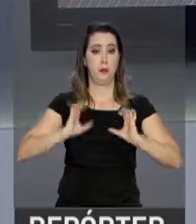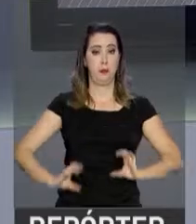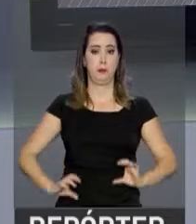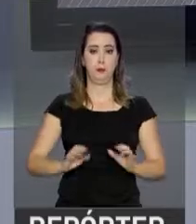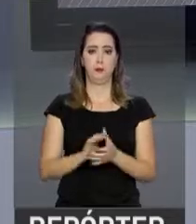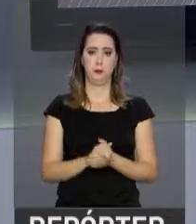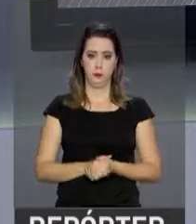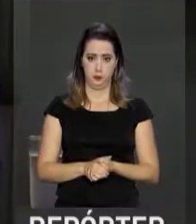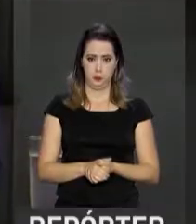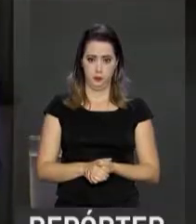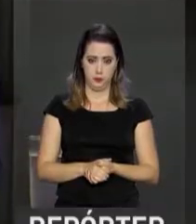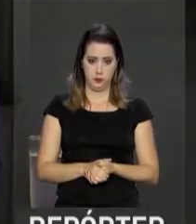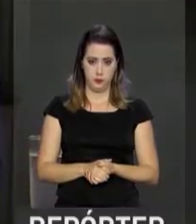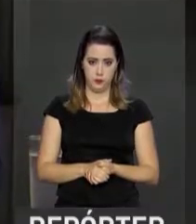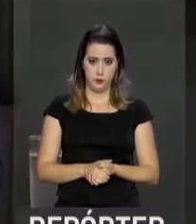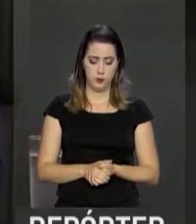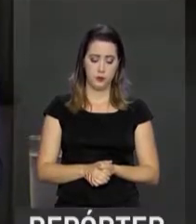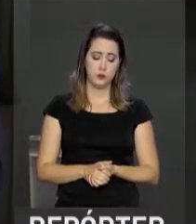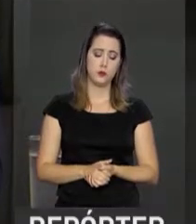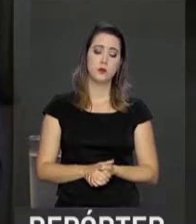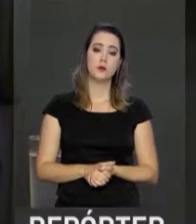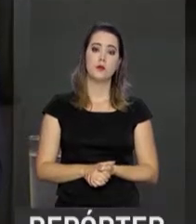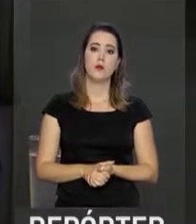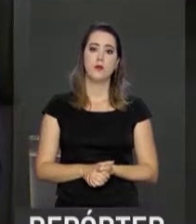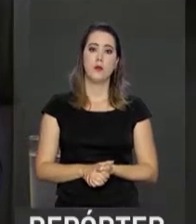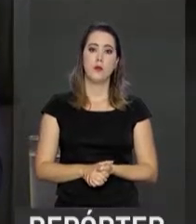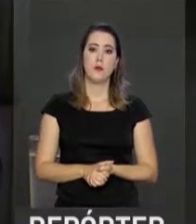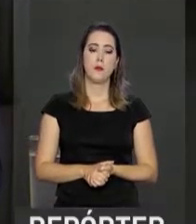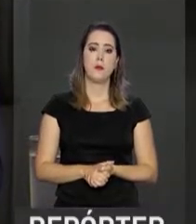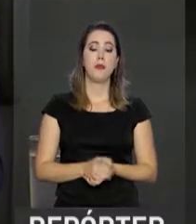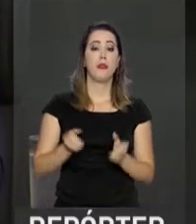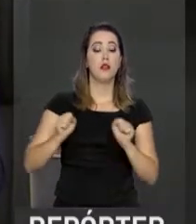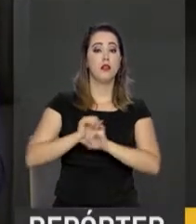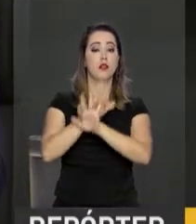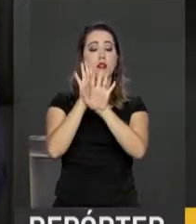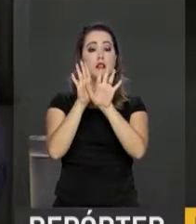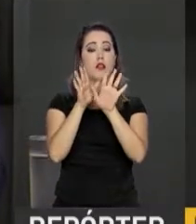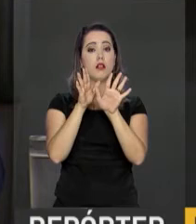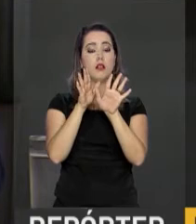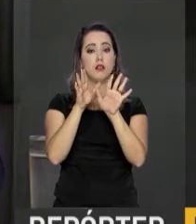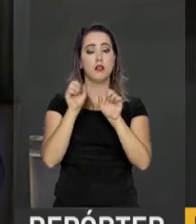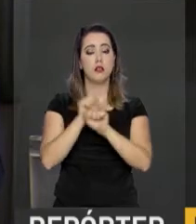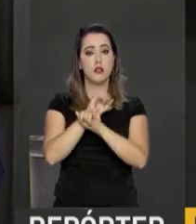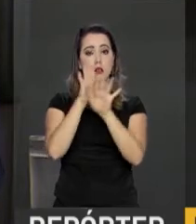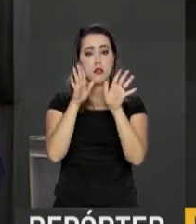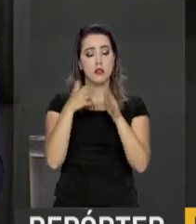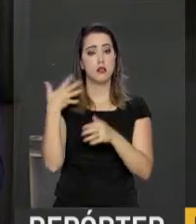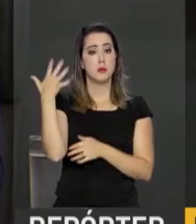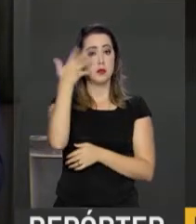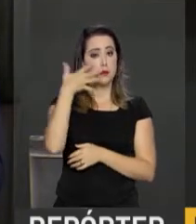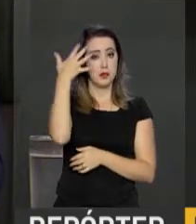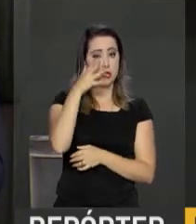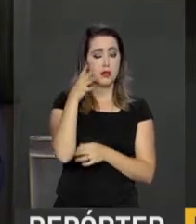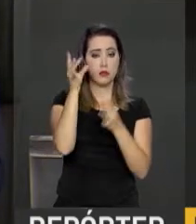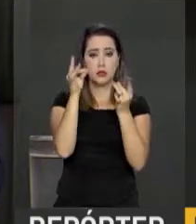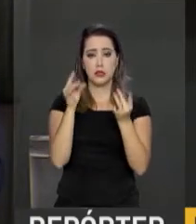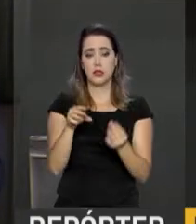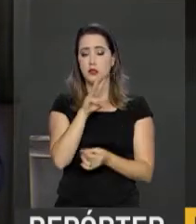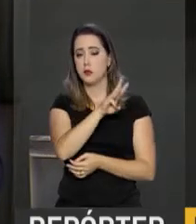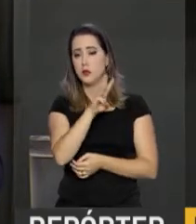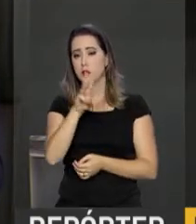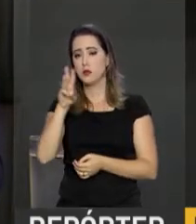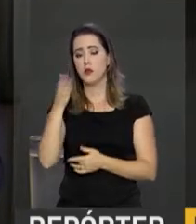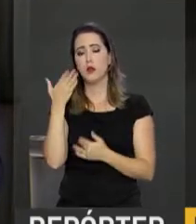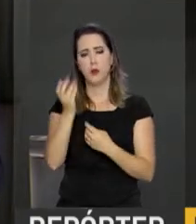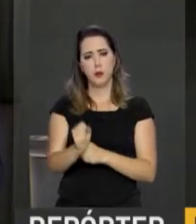os cidadãos a transparência clareza na clareza para a vida pelo painel permitirá o cidadão